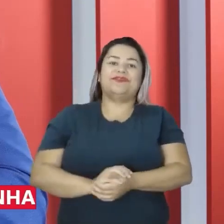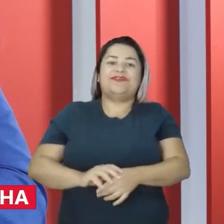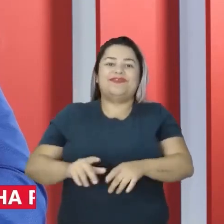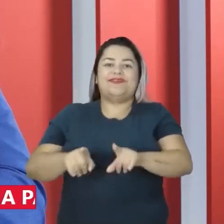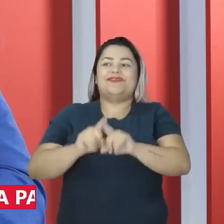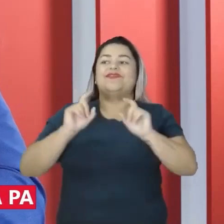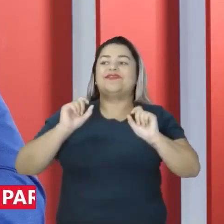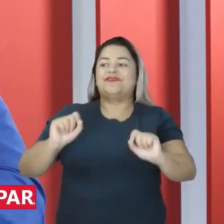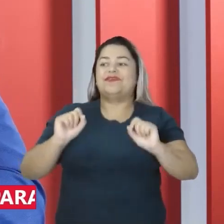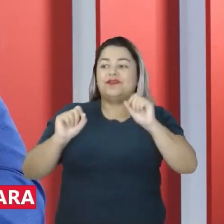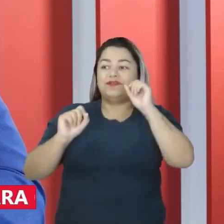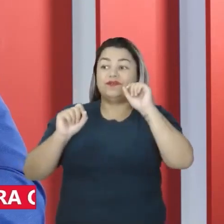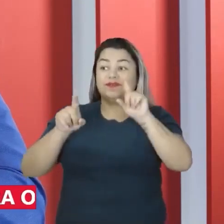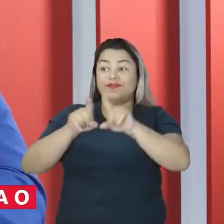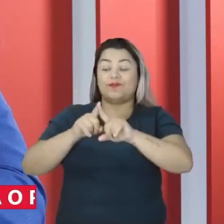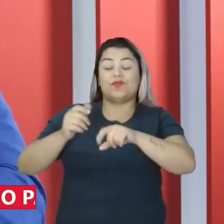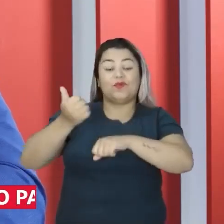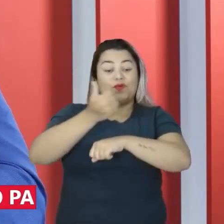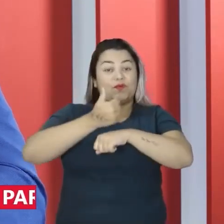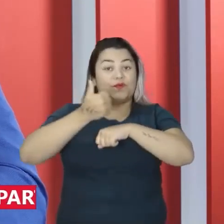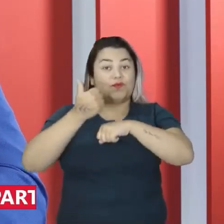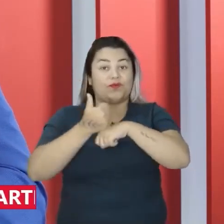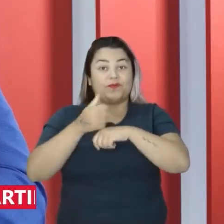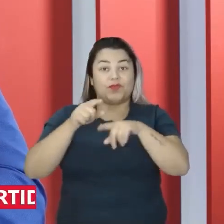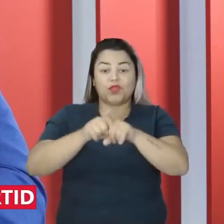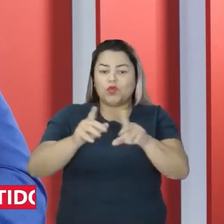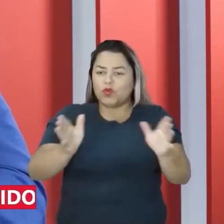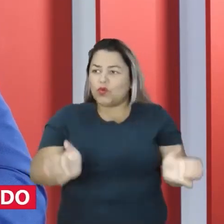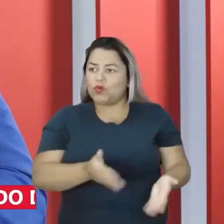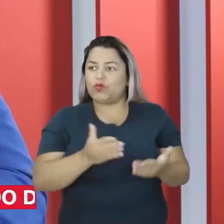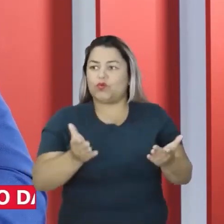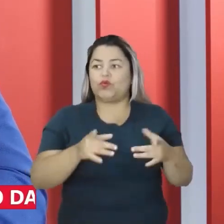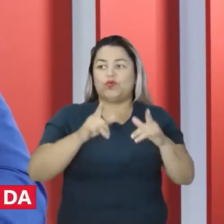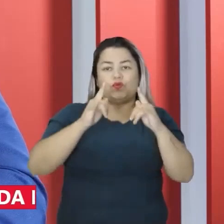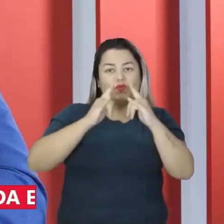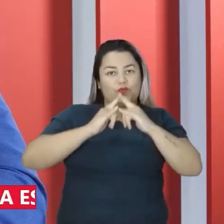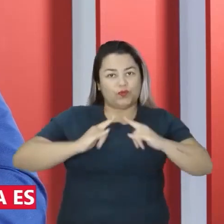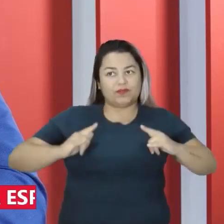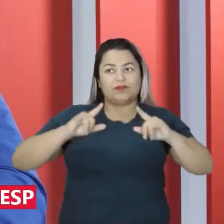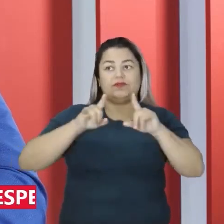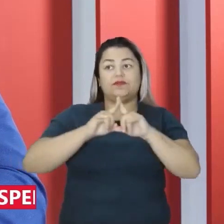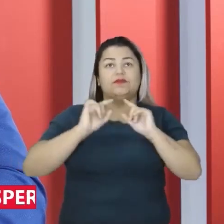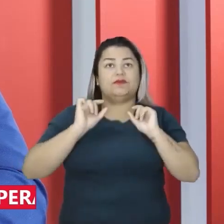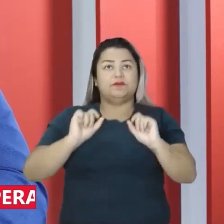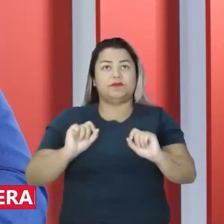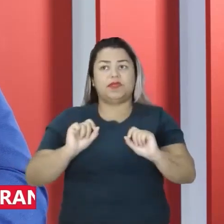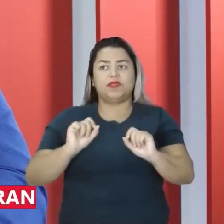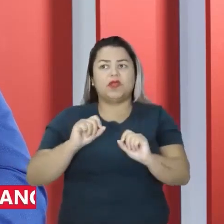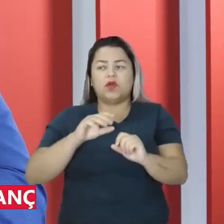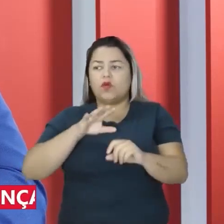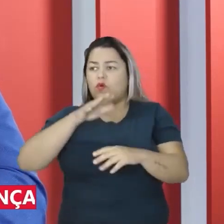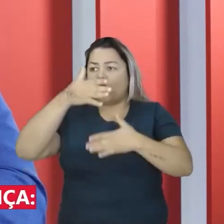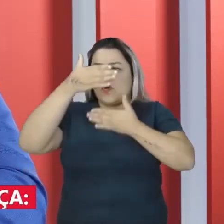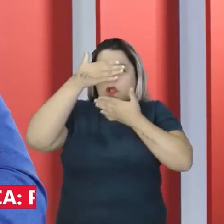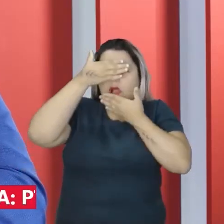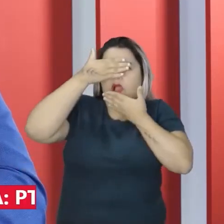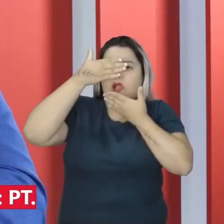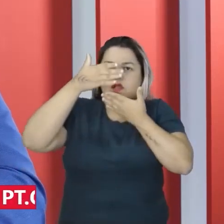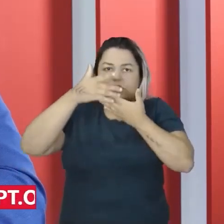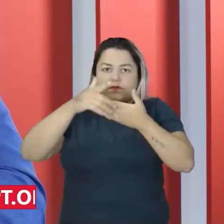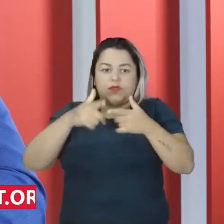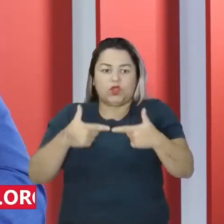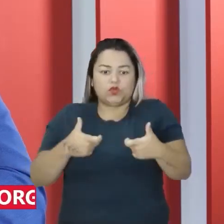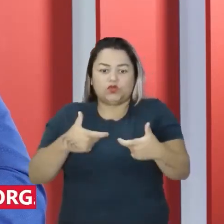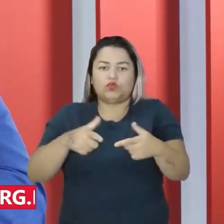da joia, e a minuta golpista, e o estímulo para os acampamentos virarem celeiro de terrorista. Então, isso tudo